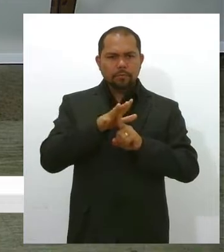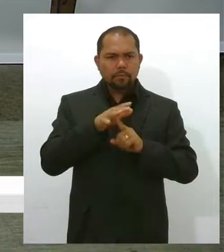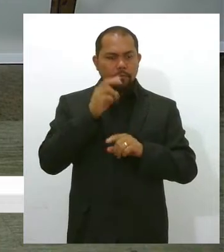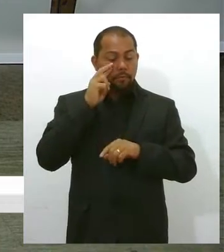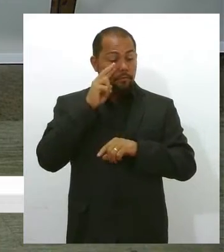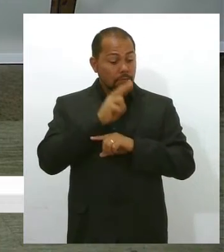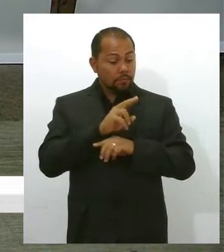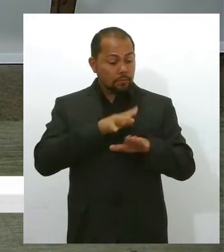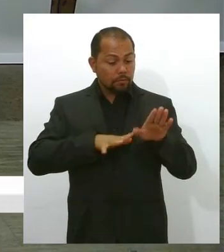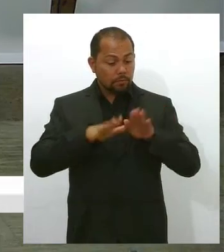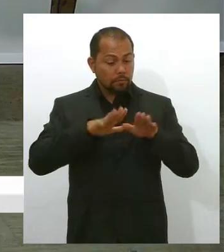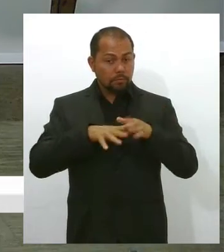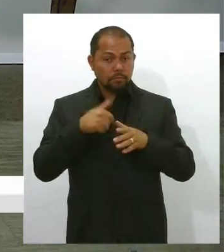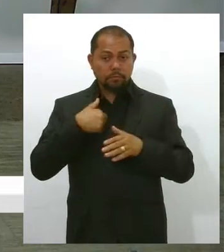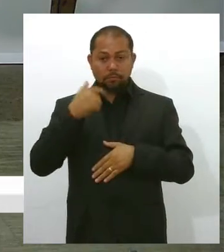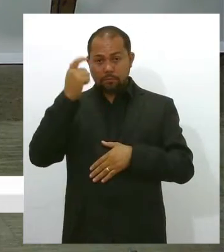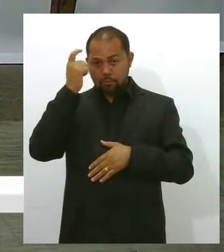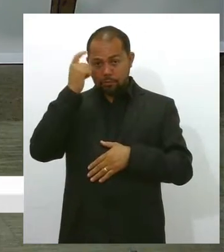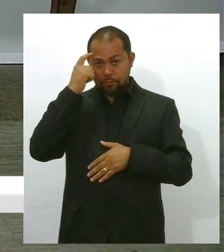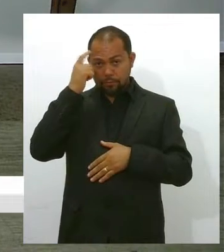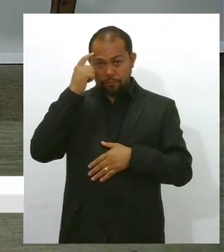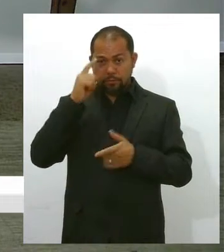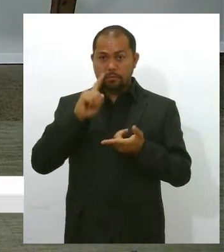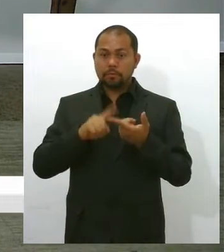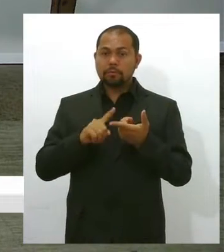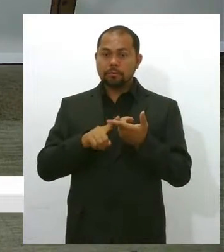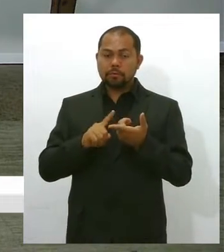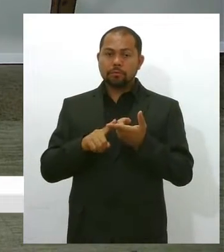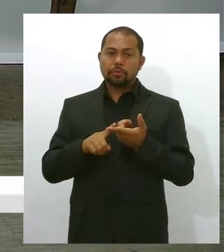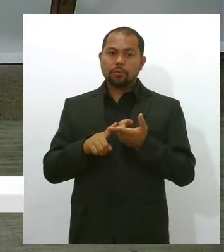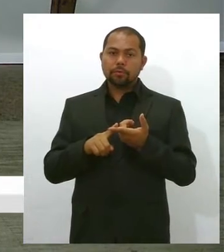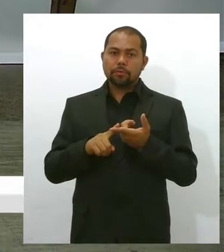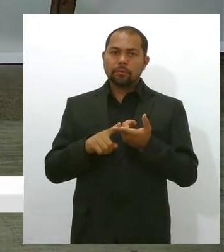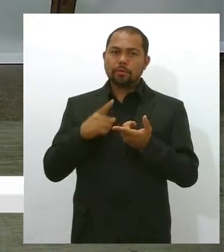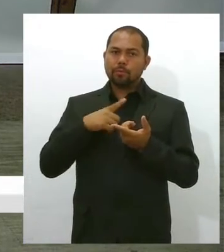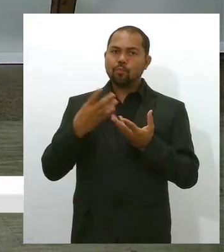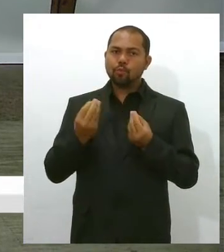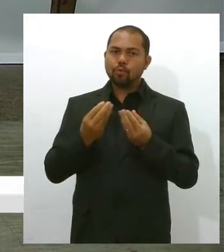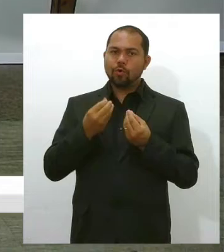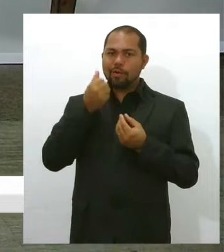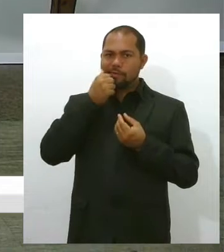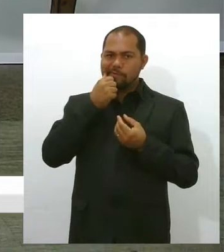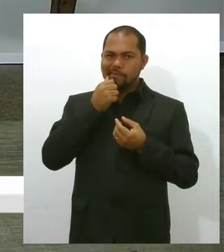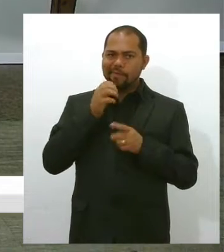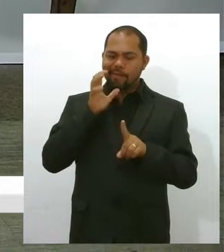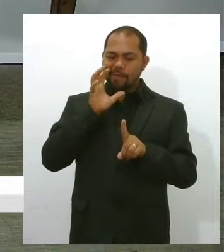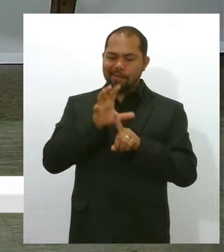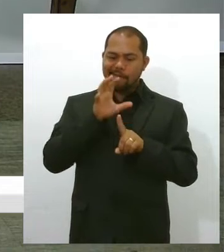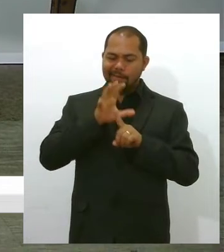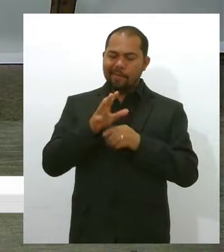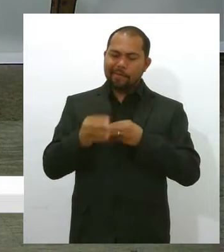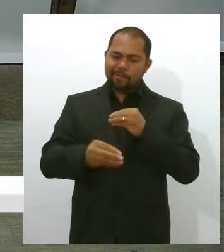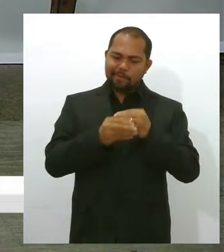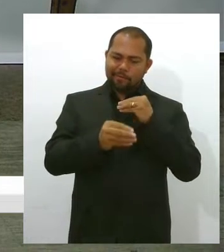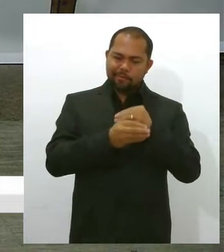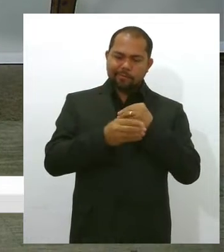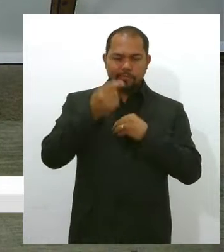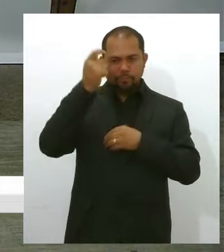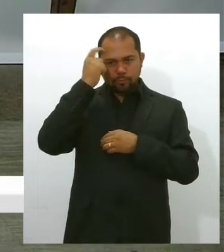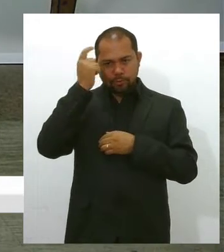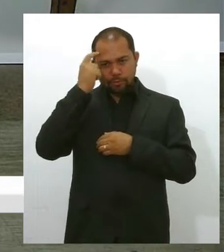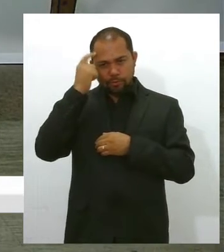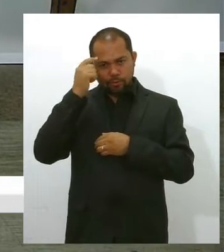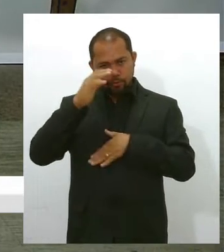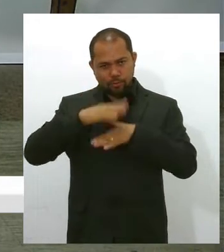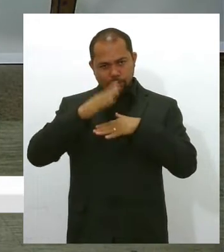que vocês também devem conviver aí com muitas feministas que podem ter contribuído para pensar um pouco mais essa paternagem.